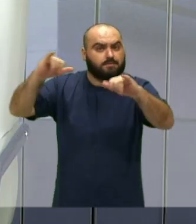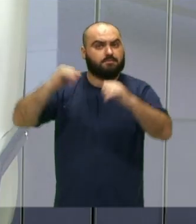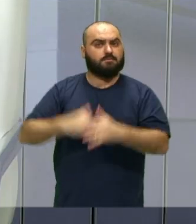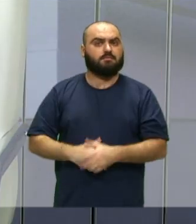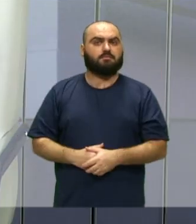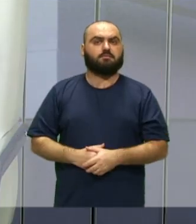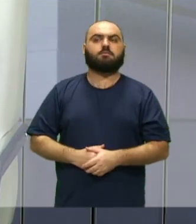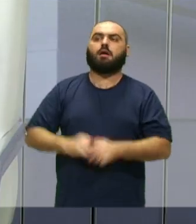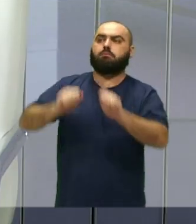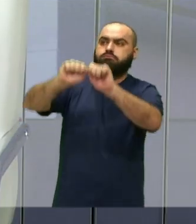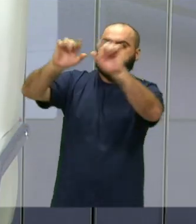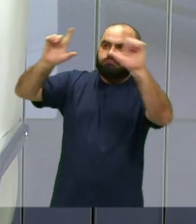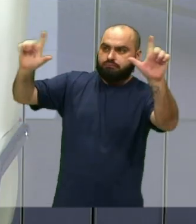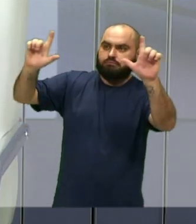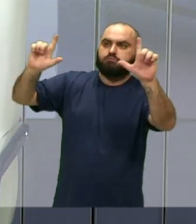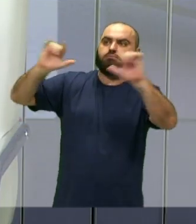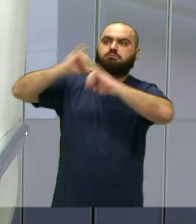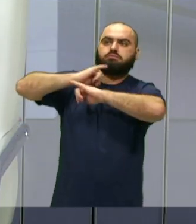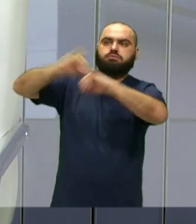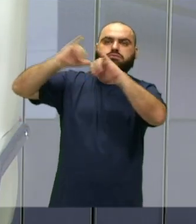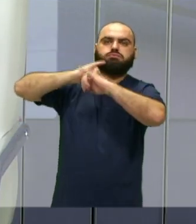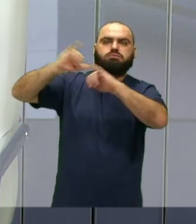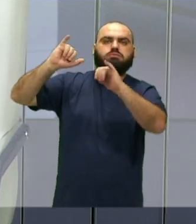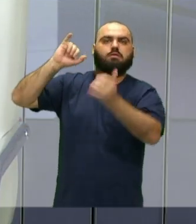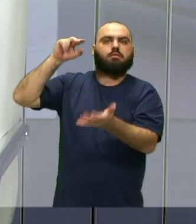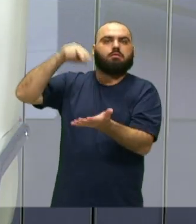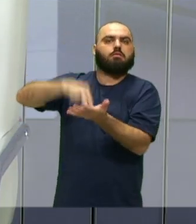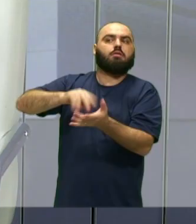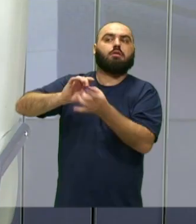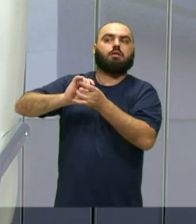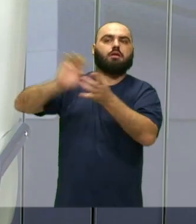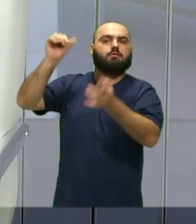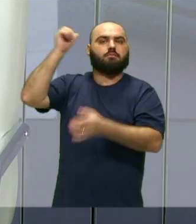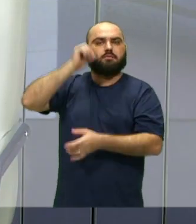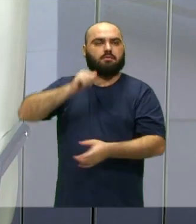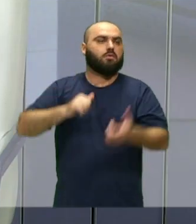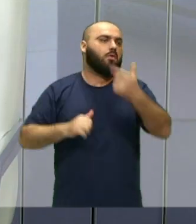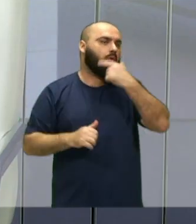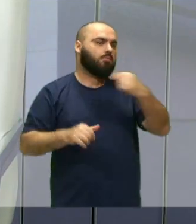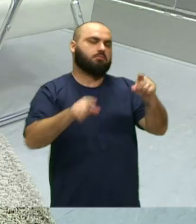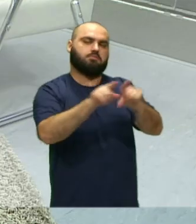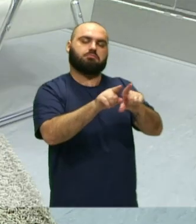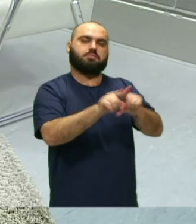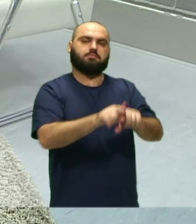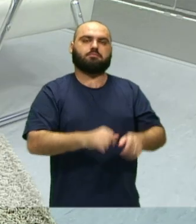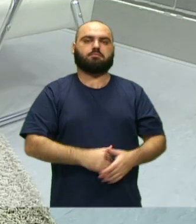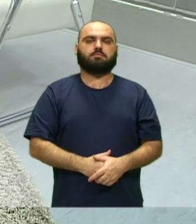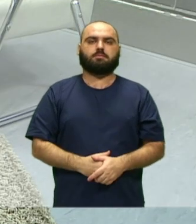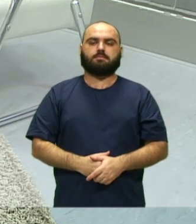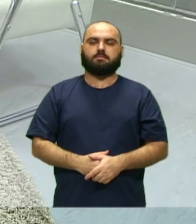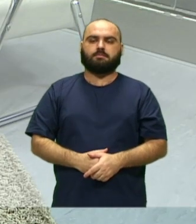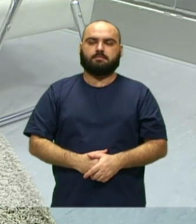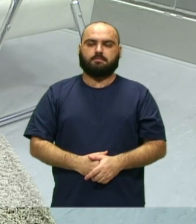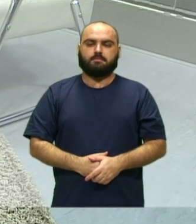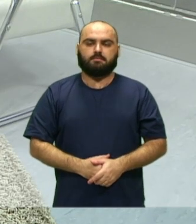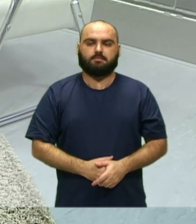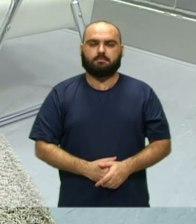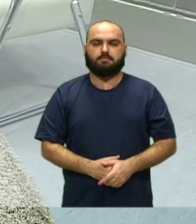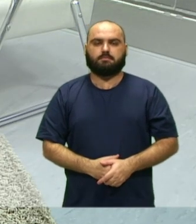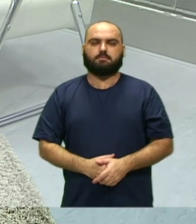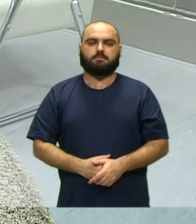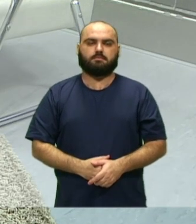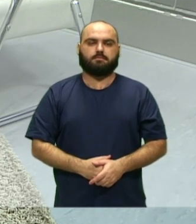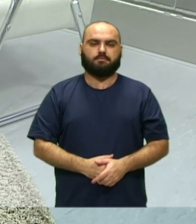deixe lá em cartazes para divulgar essa disponibilidade para as mulheres. E para os homens também, lógico. E os argumentos sempre vêm com justificativas